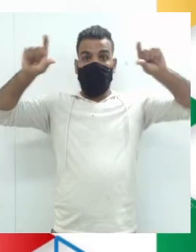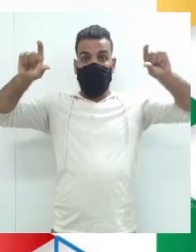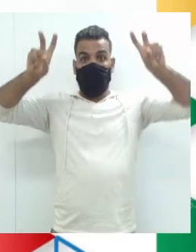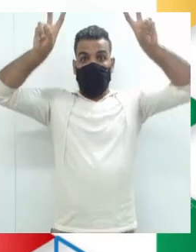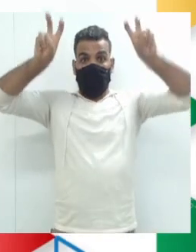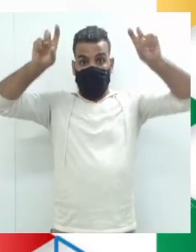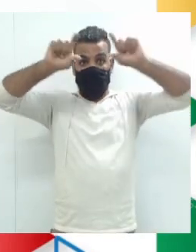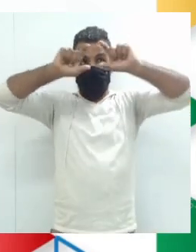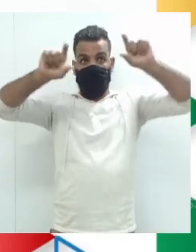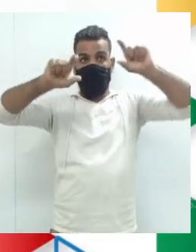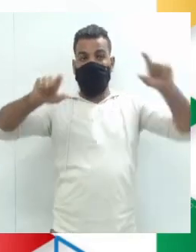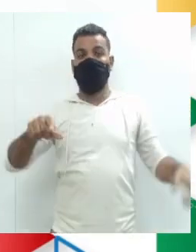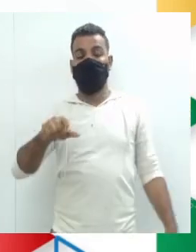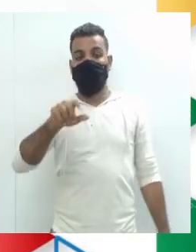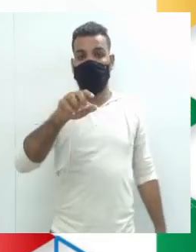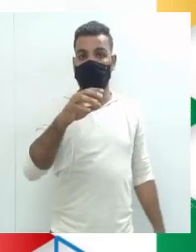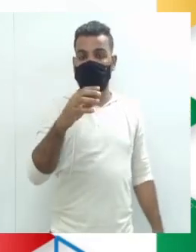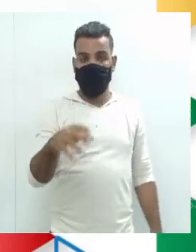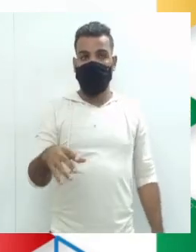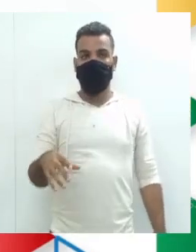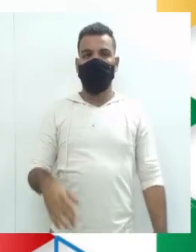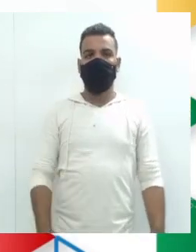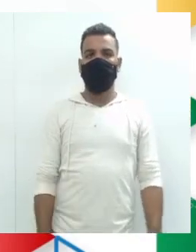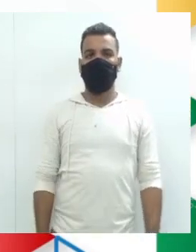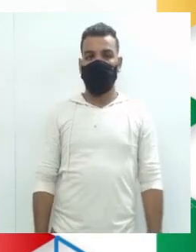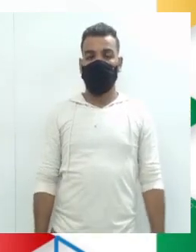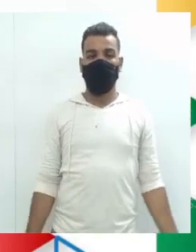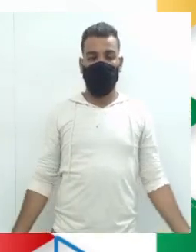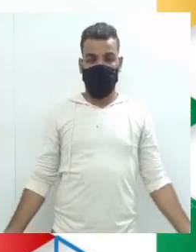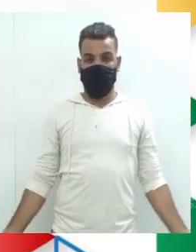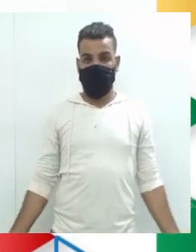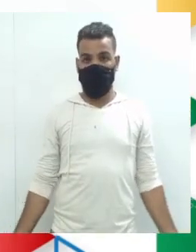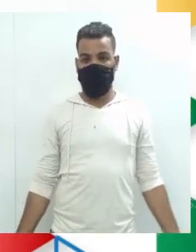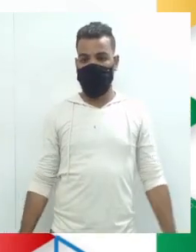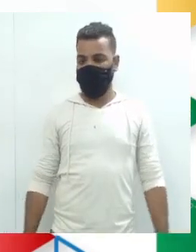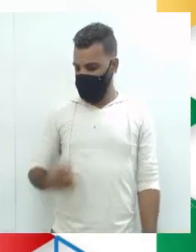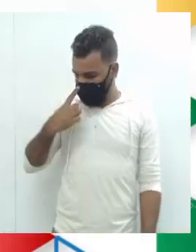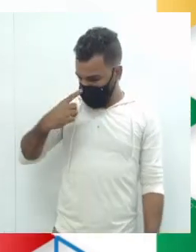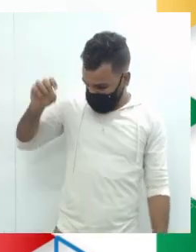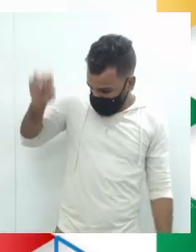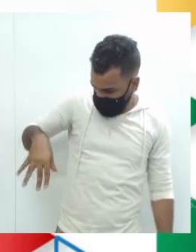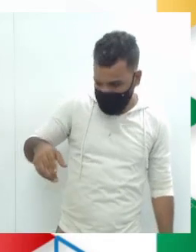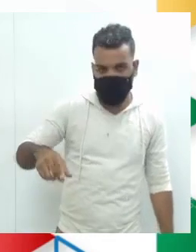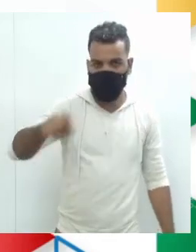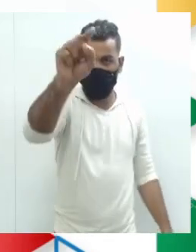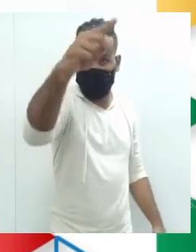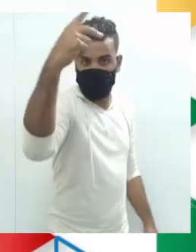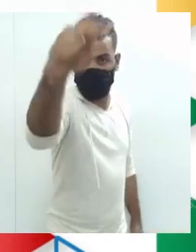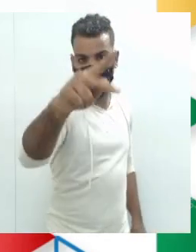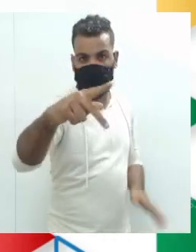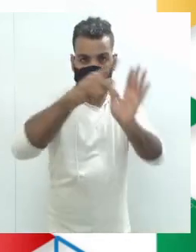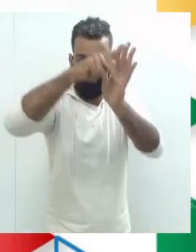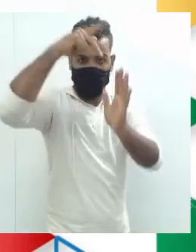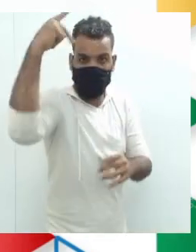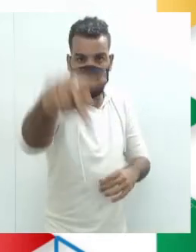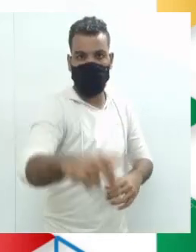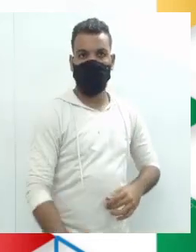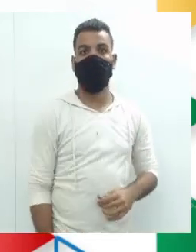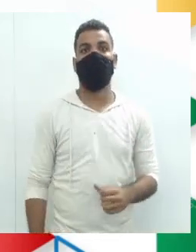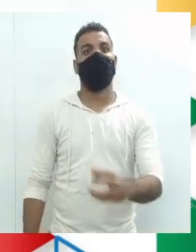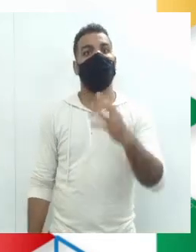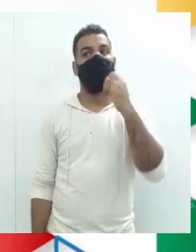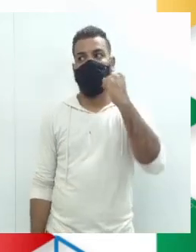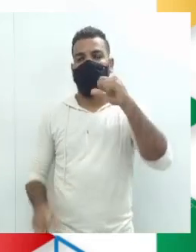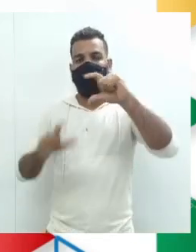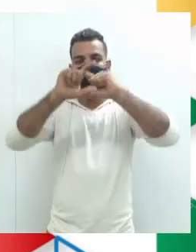cara, né? Chamando a atenção, logo em cima, o título, que diz assim, o lixo é seu. Veja como é uma frase forte, uma